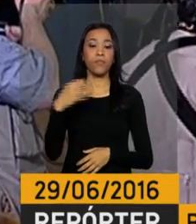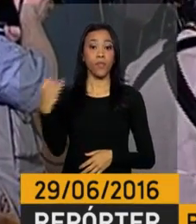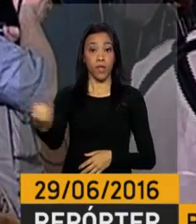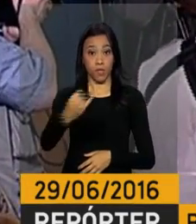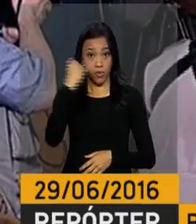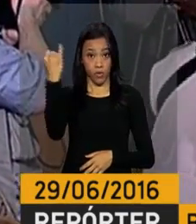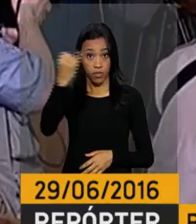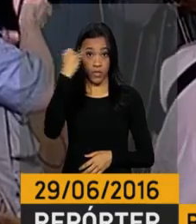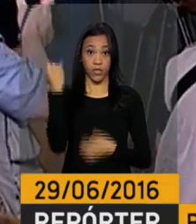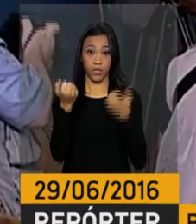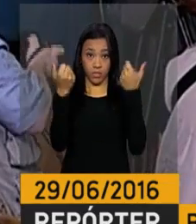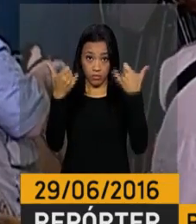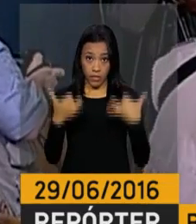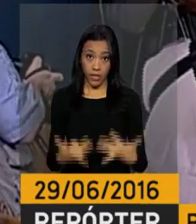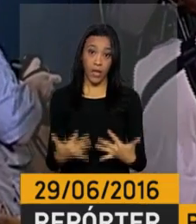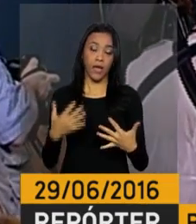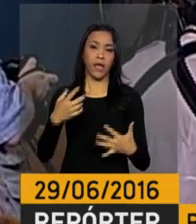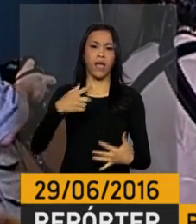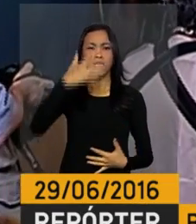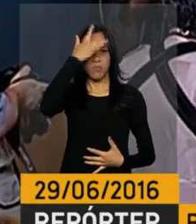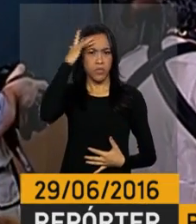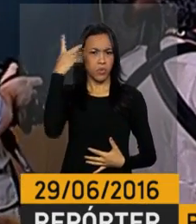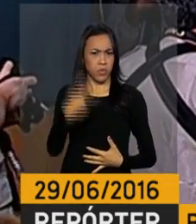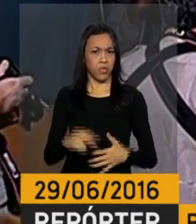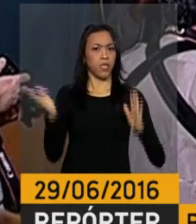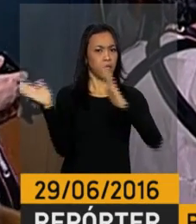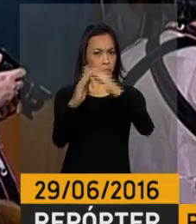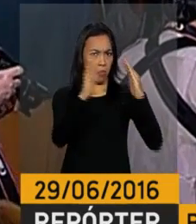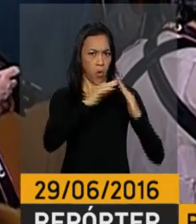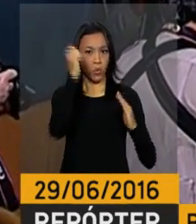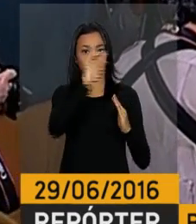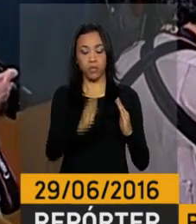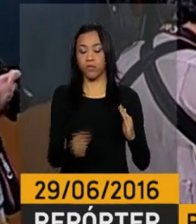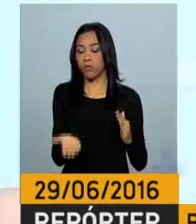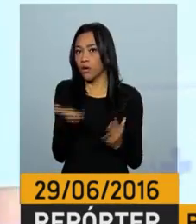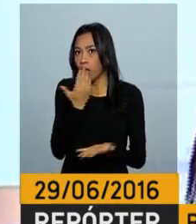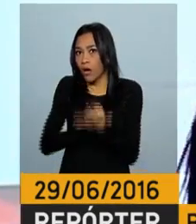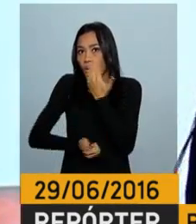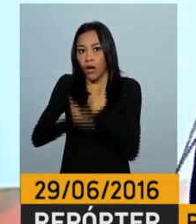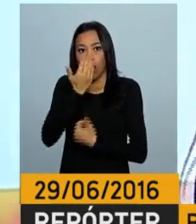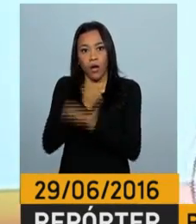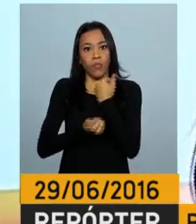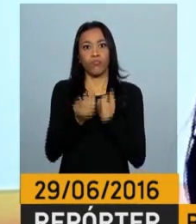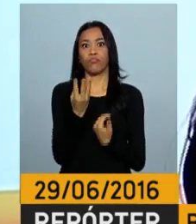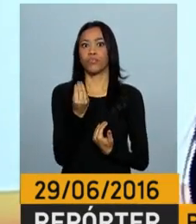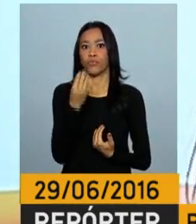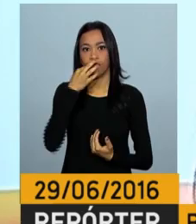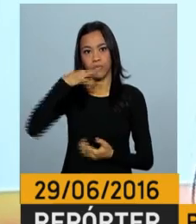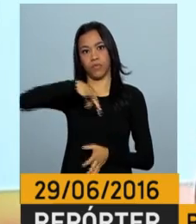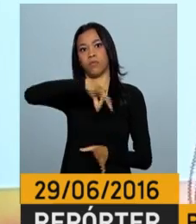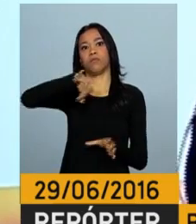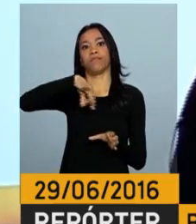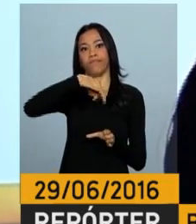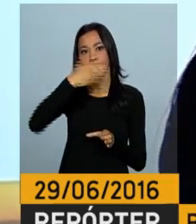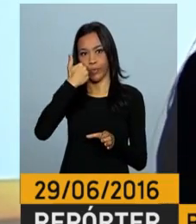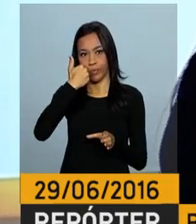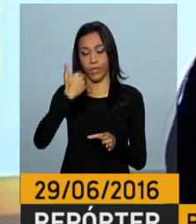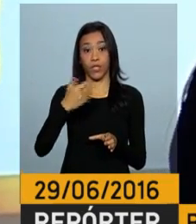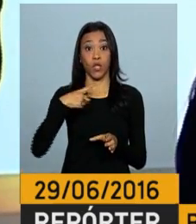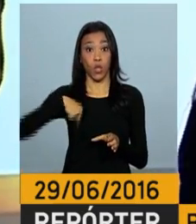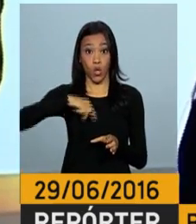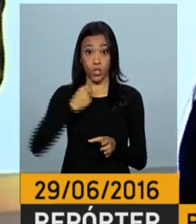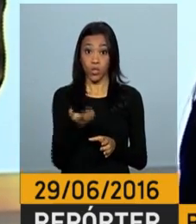ressaltar que o os brasileiros T um alto consumo de sódio no país eh nós consumimos 12